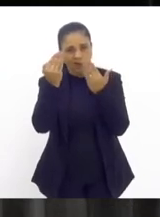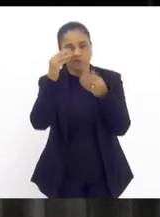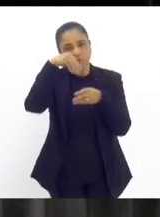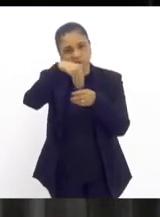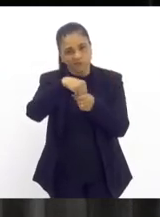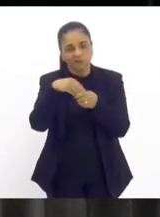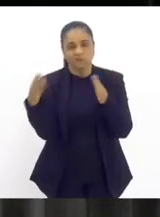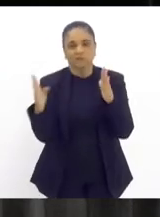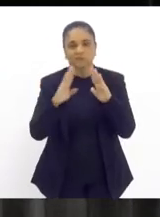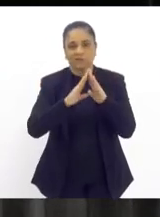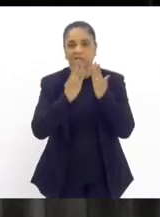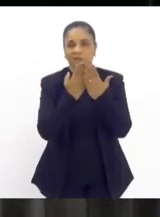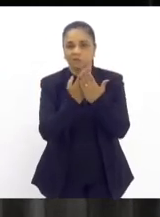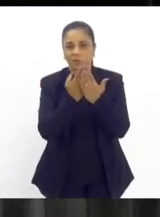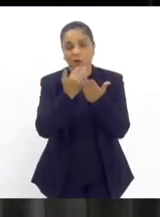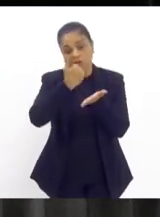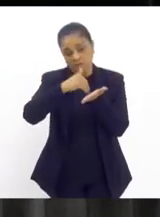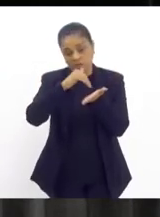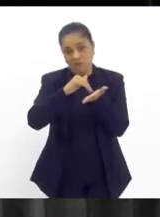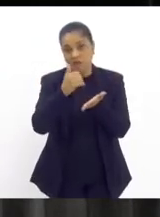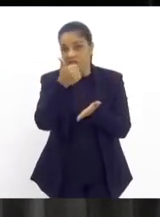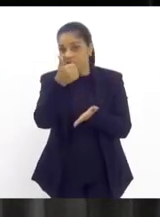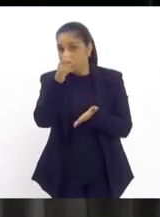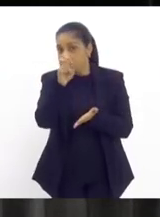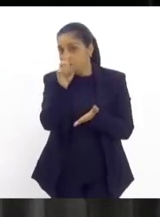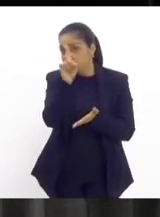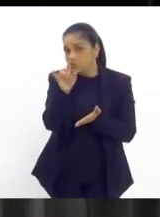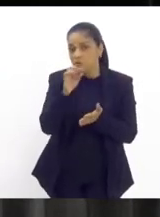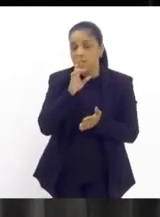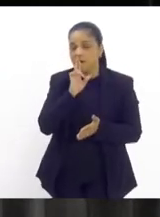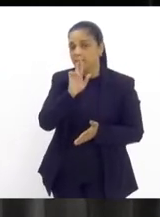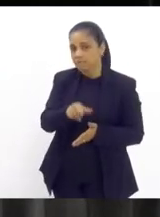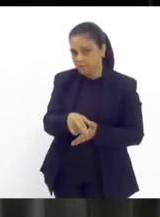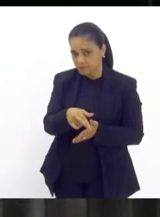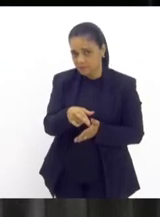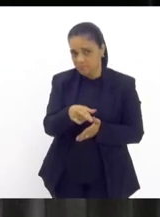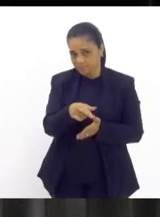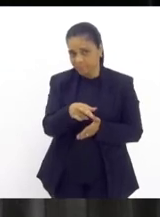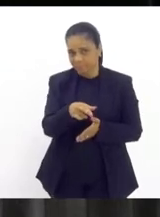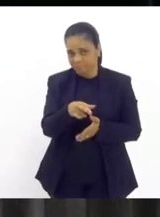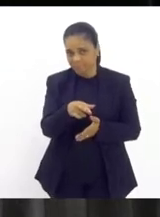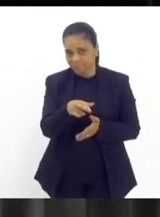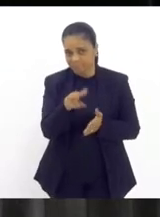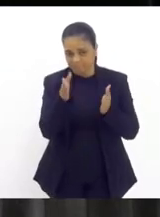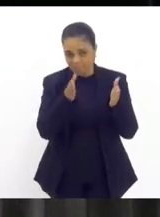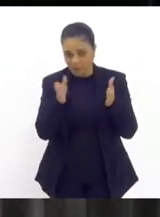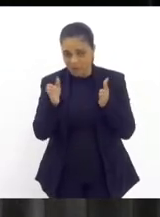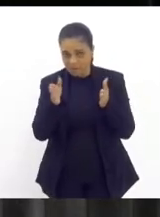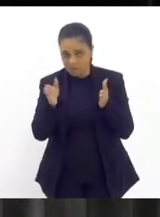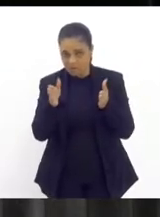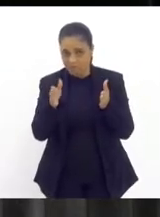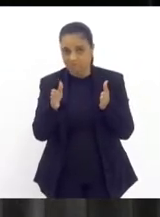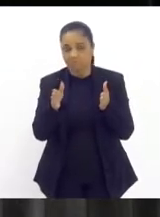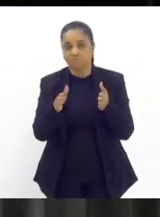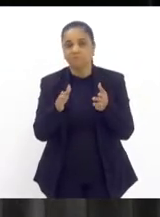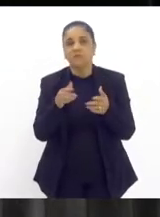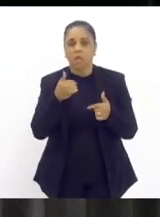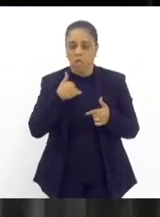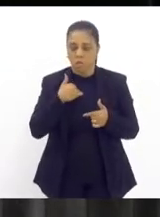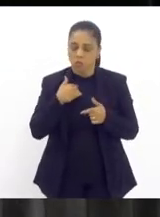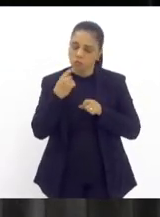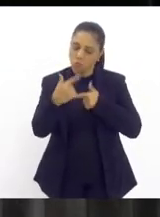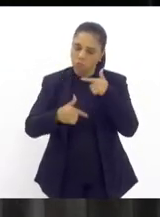e a secretaria tem um prazo de 15 dias para responder eu estou buscando fazer a minha parte